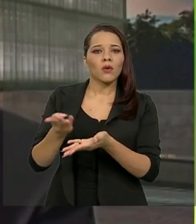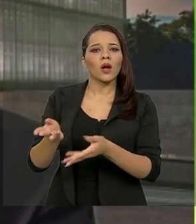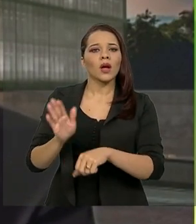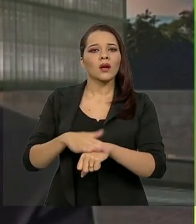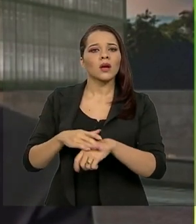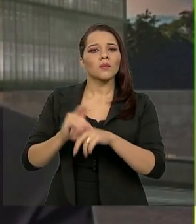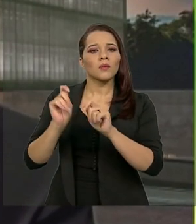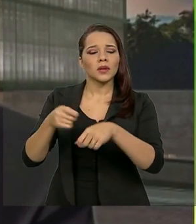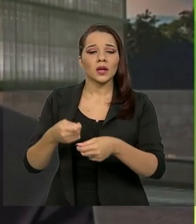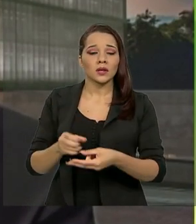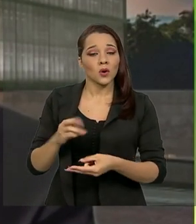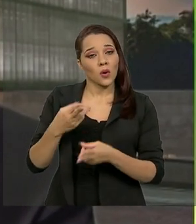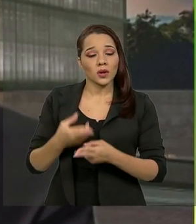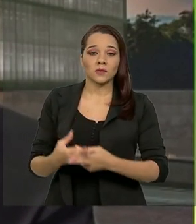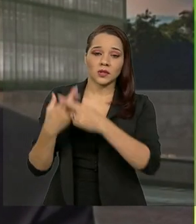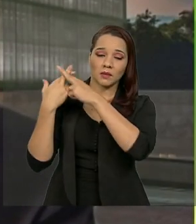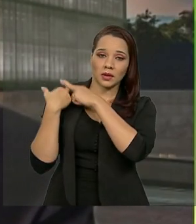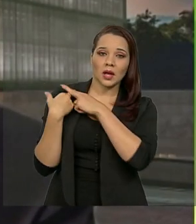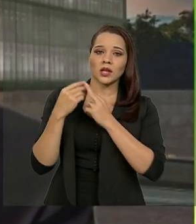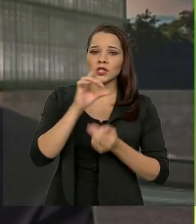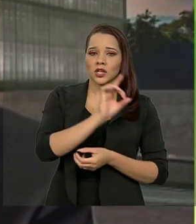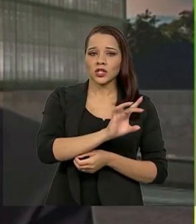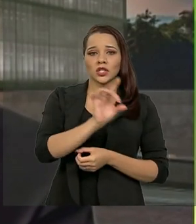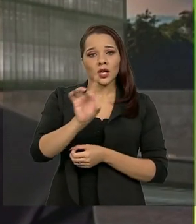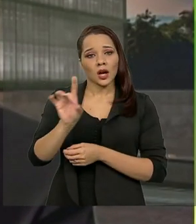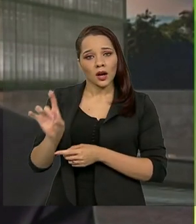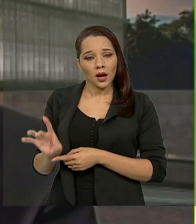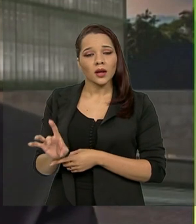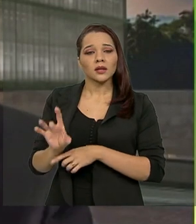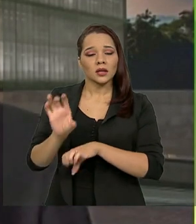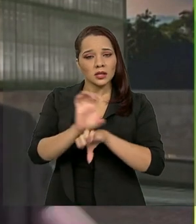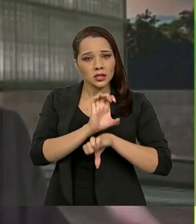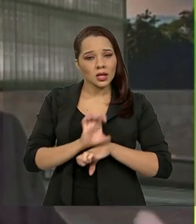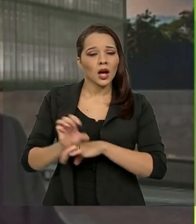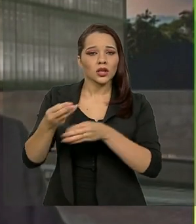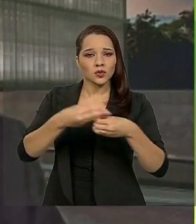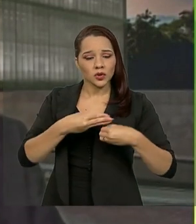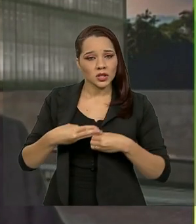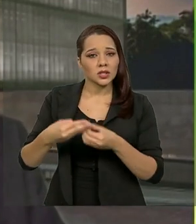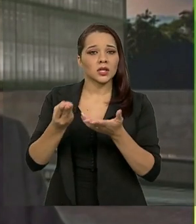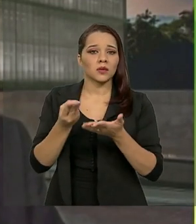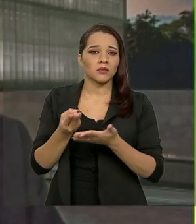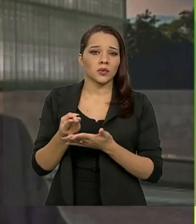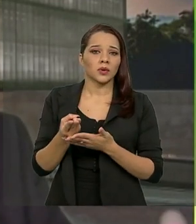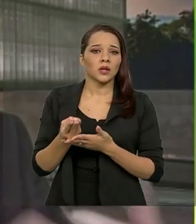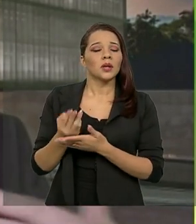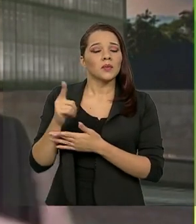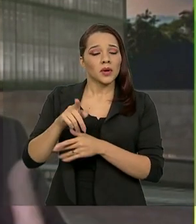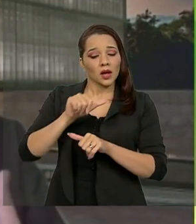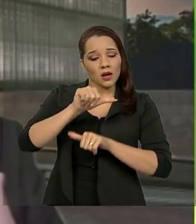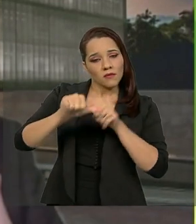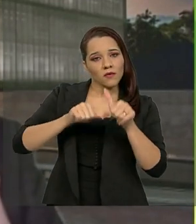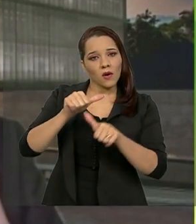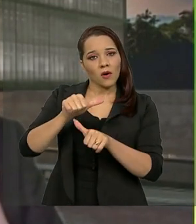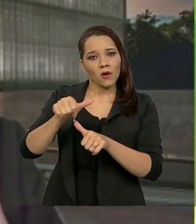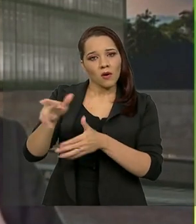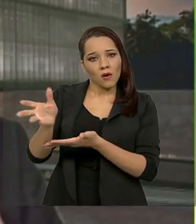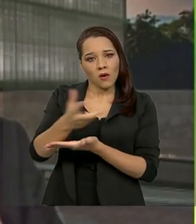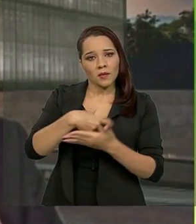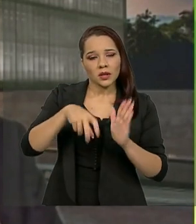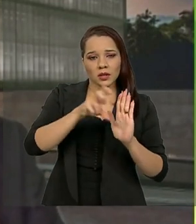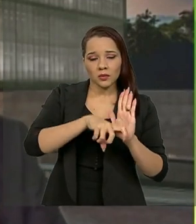as responsabilidades de cada ente federado, né? E na reforma tributária, o compartilhamento